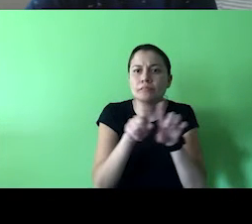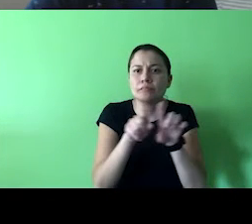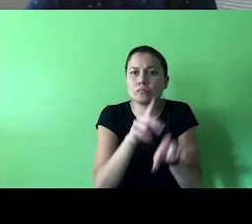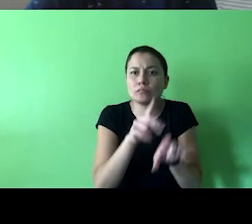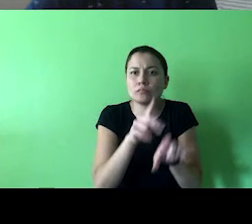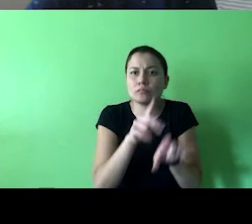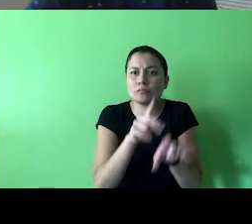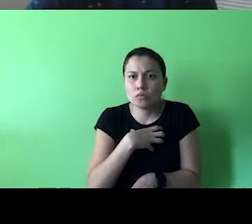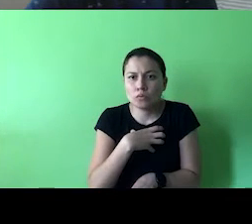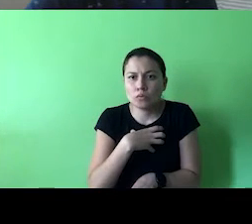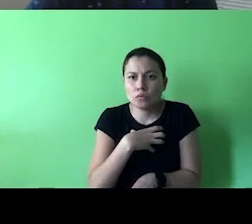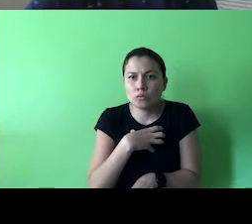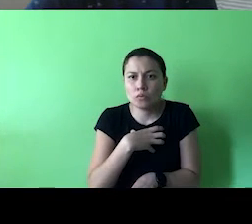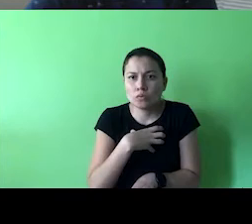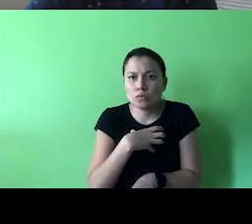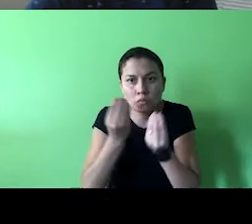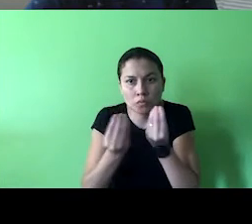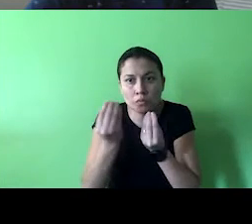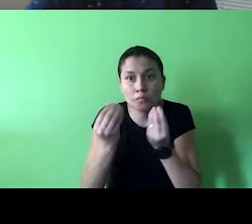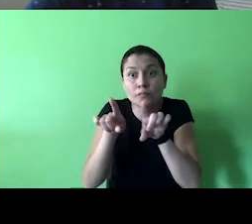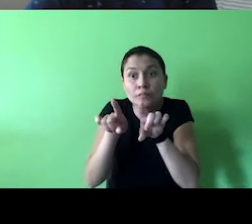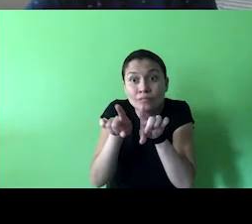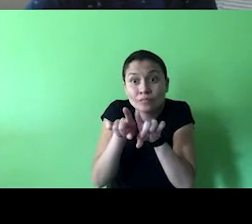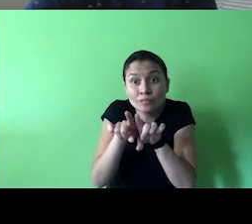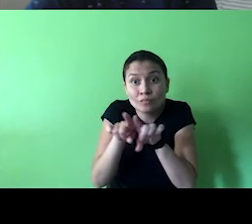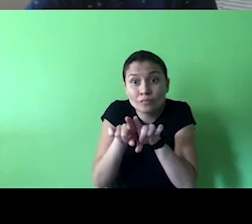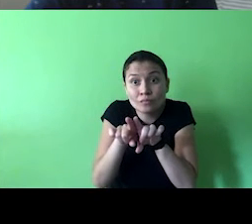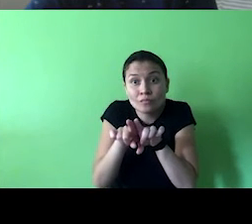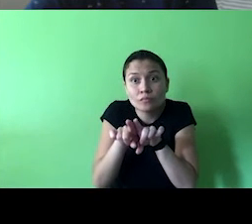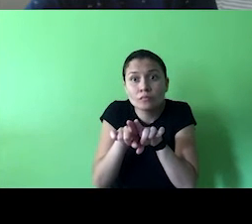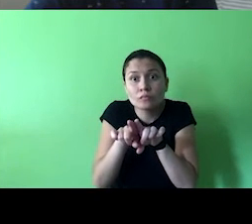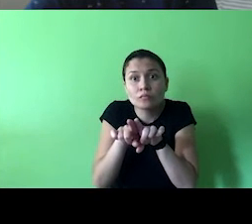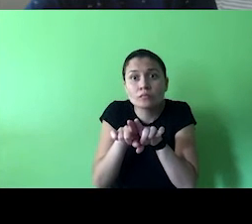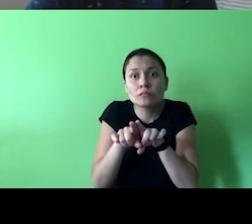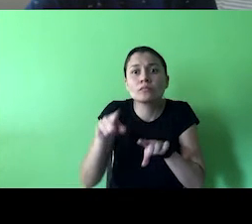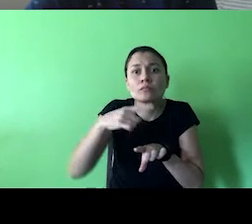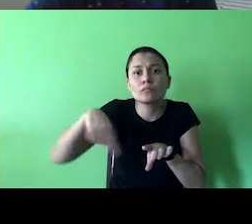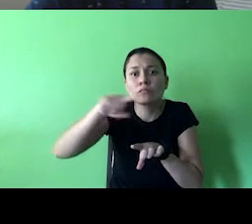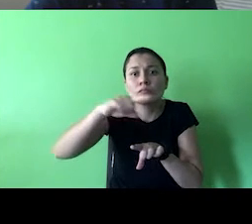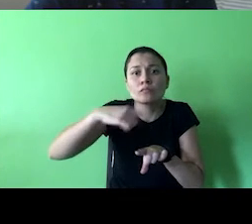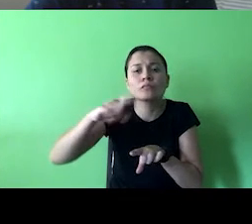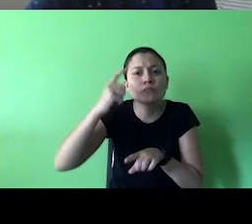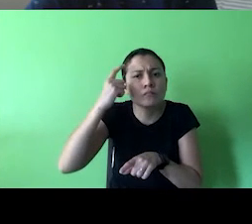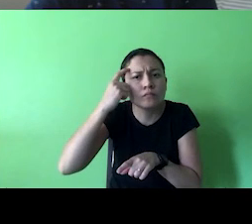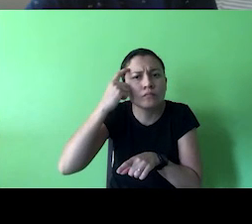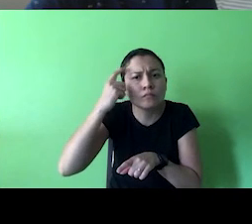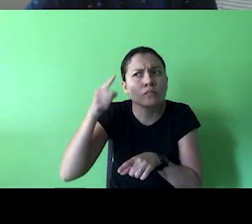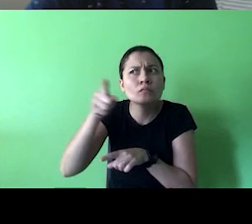que essa pessoa tem nas atividades do dia a dia de comunicação e com relação ao